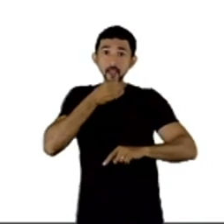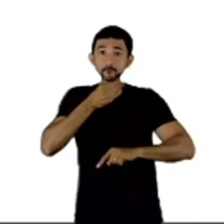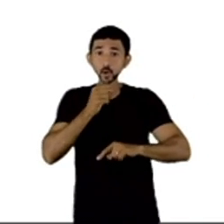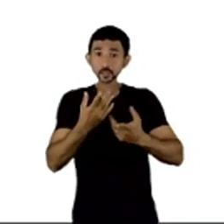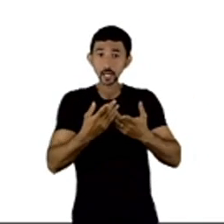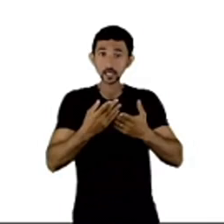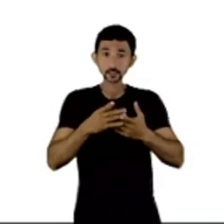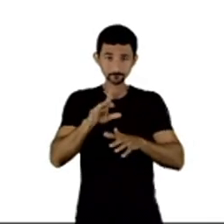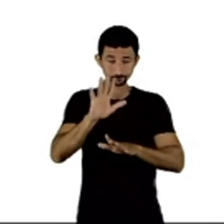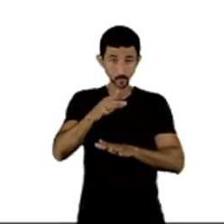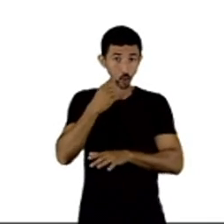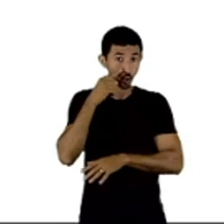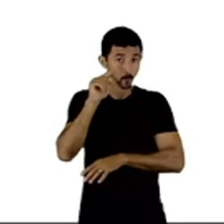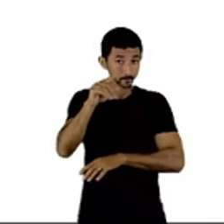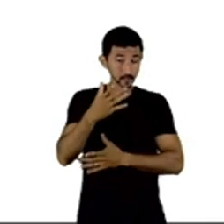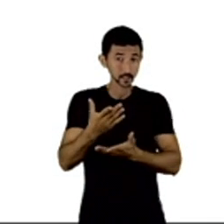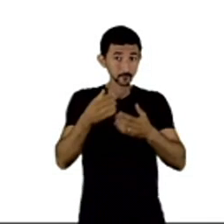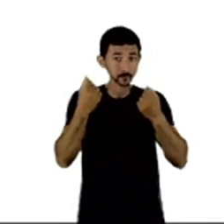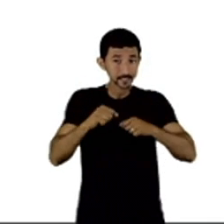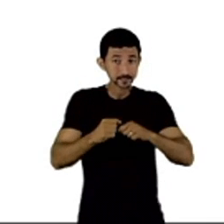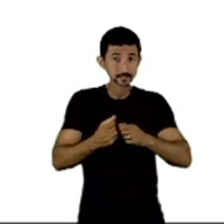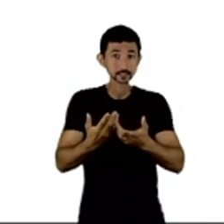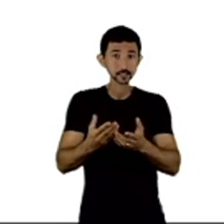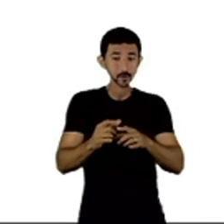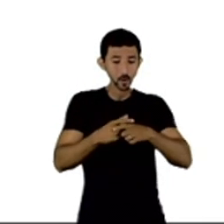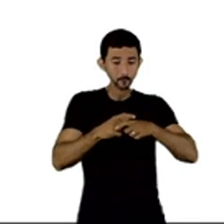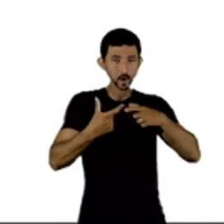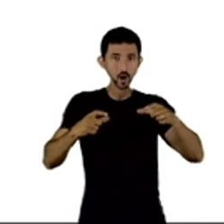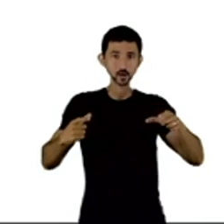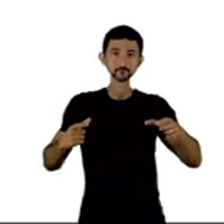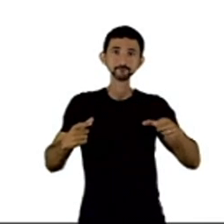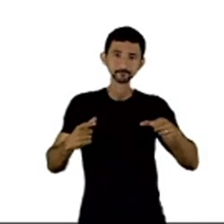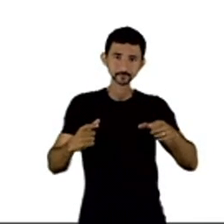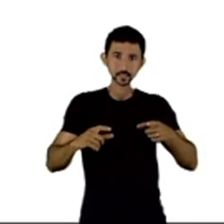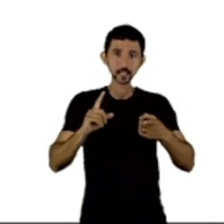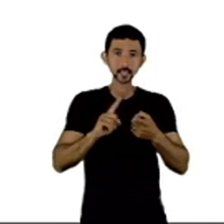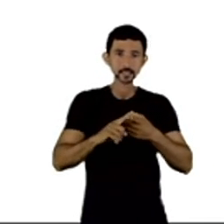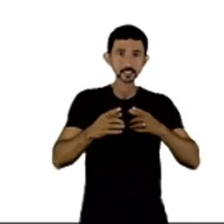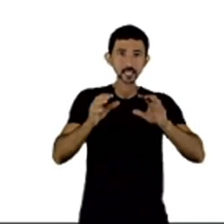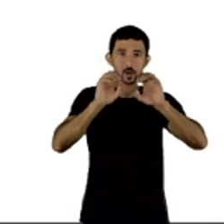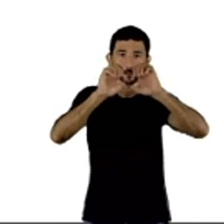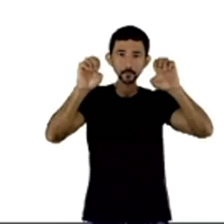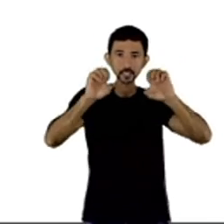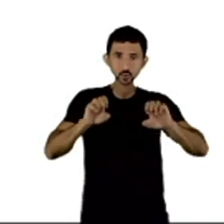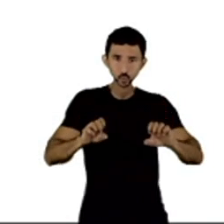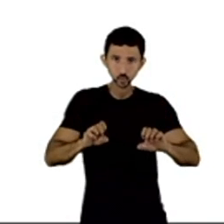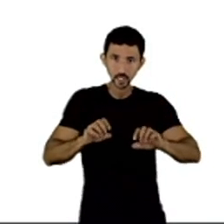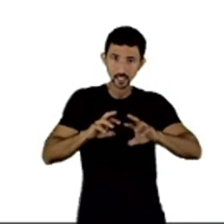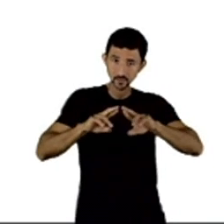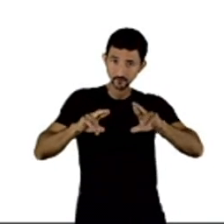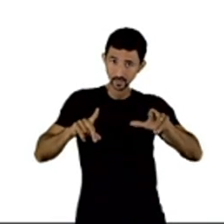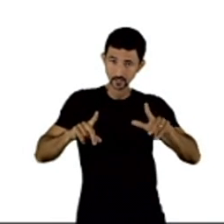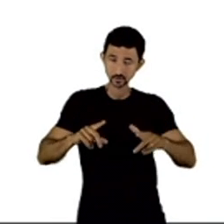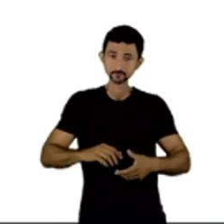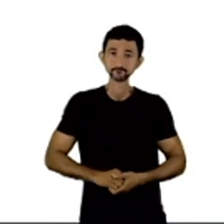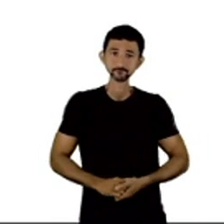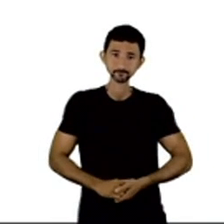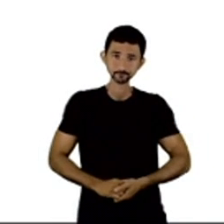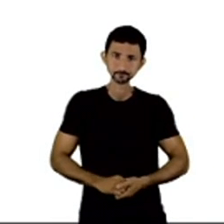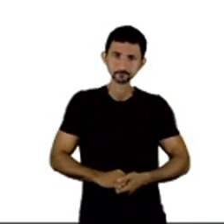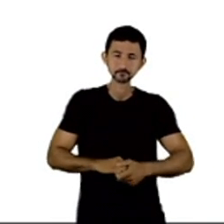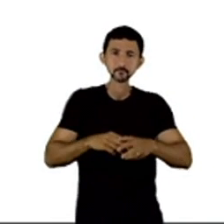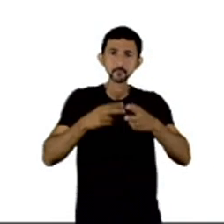aluno, tu precisas saber que ela vai ser mais ampla e terá uma estrutura menos rígida. Você